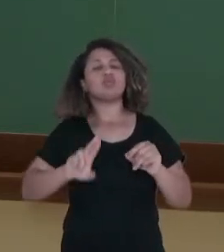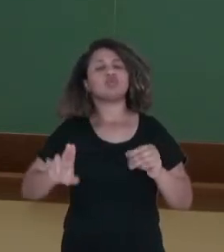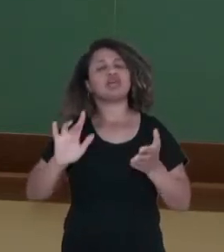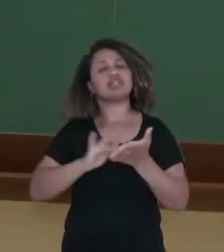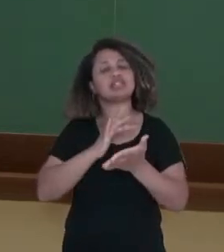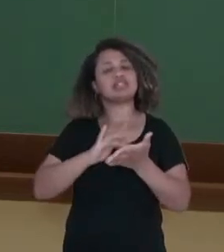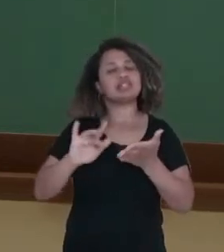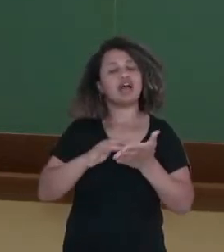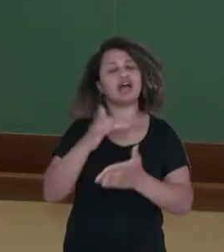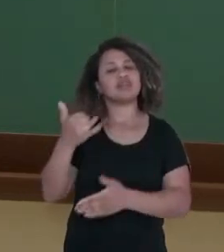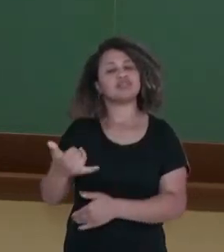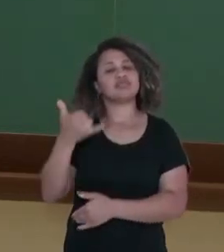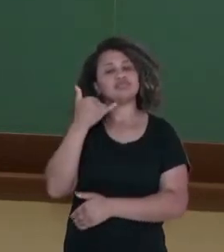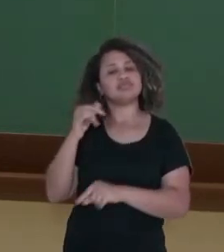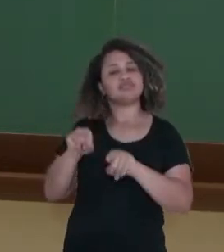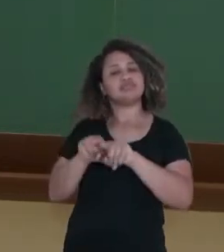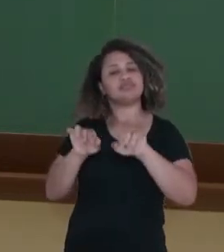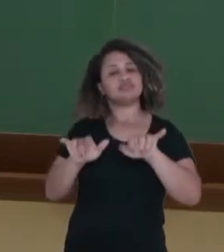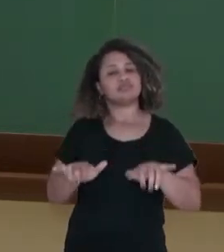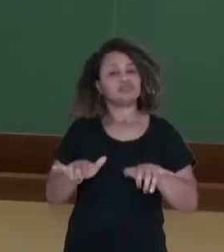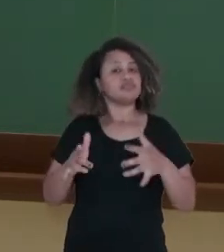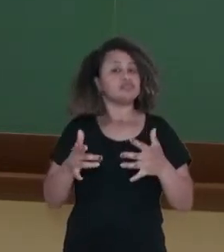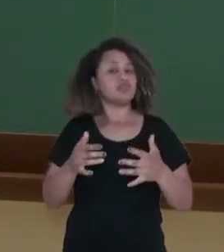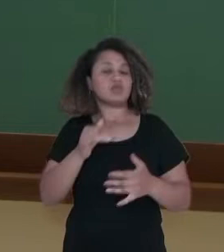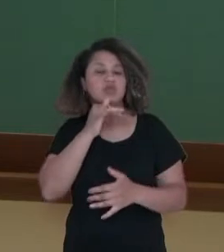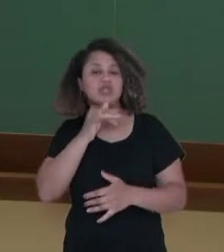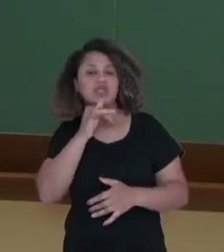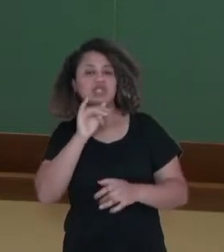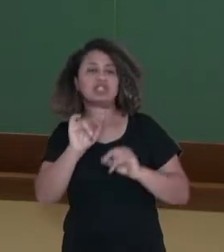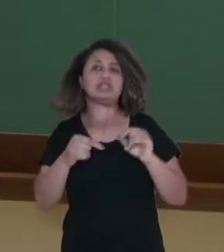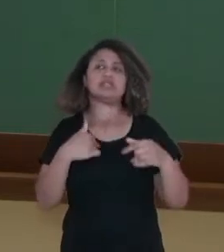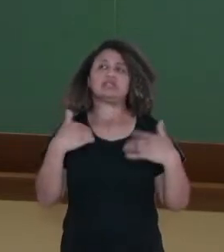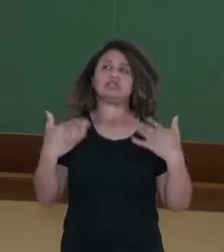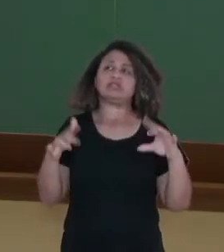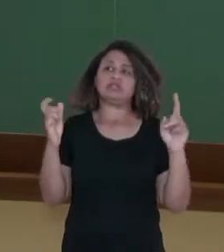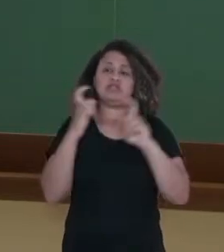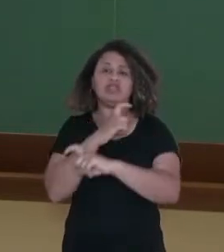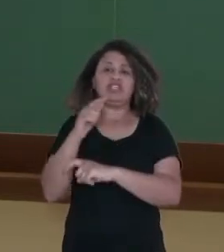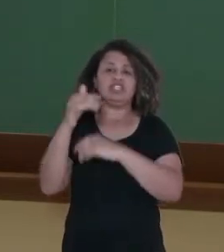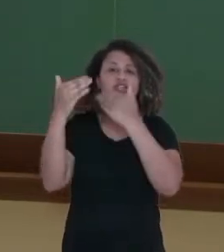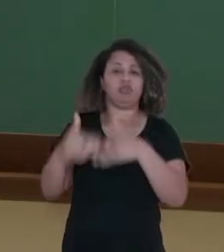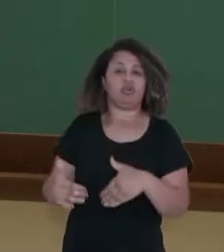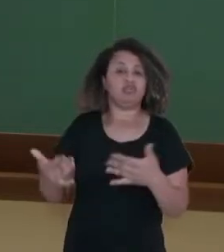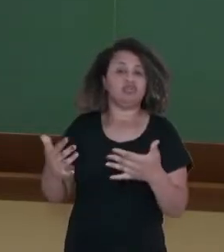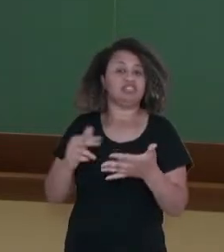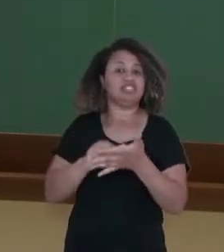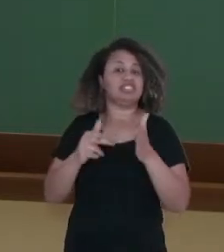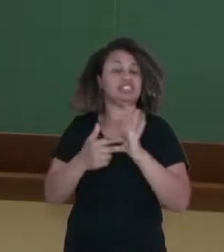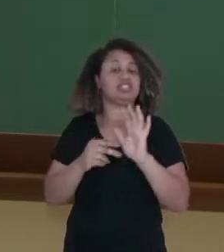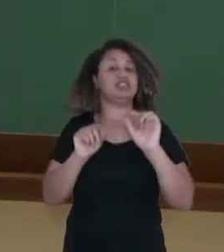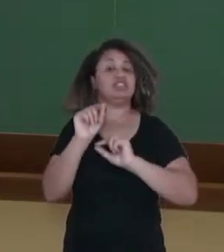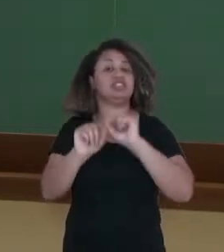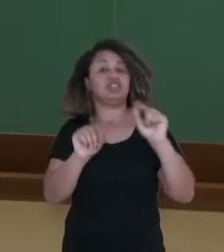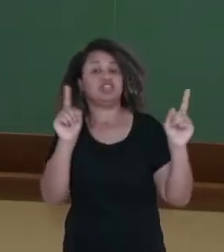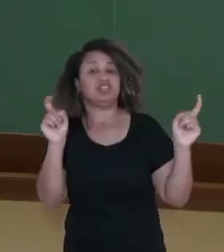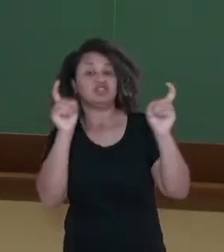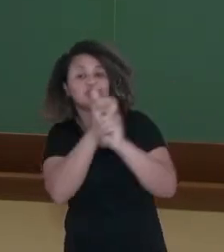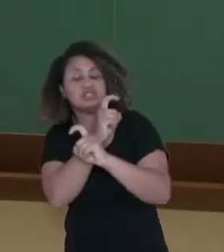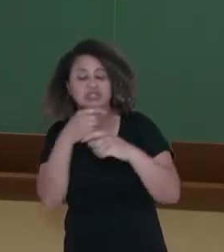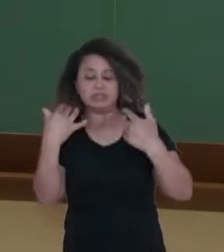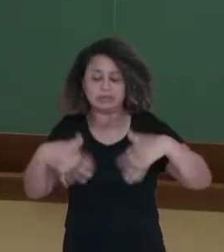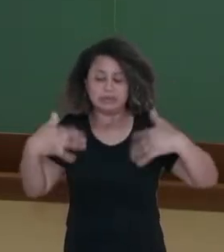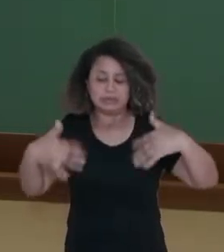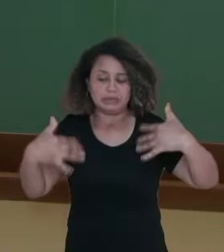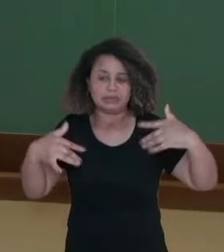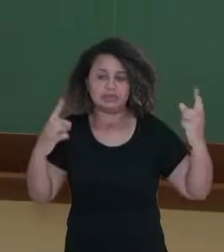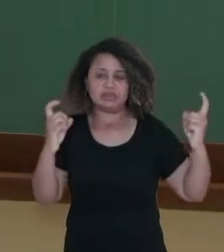e computador. Vou dar um exemplo prático. Quando você fala, eu penei para fazer essa prova, quer dizer que você teve dificuldade, que você sofreu, que a prova estava